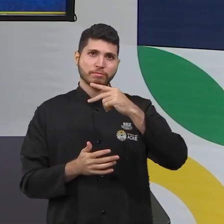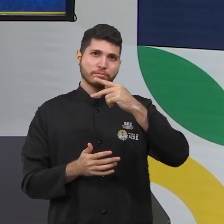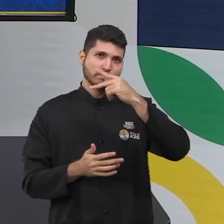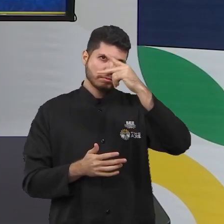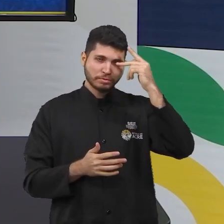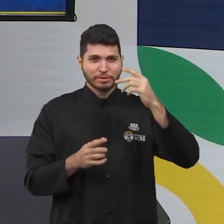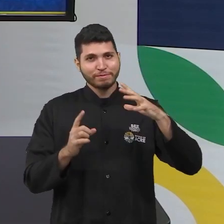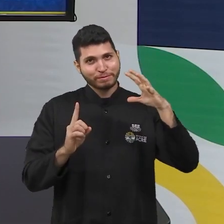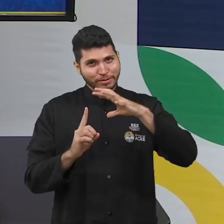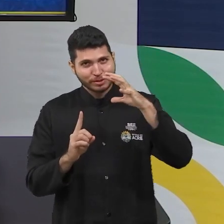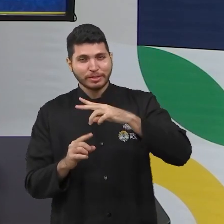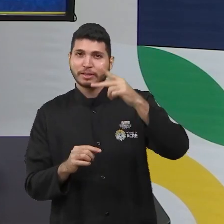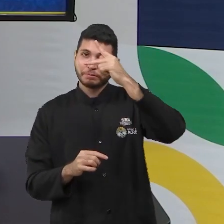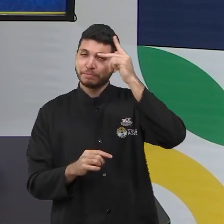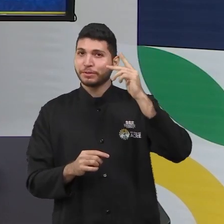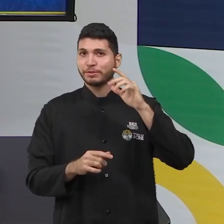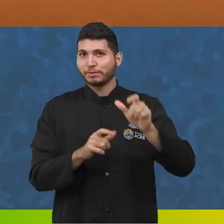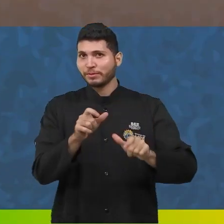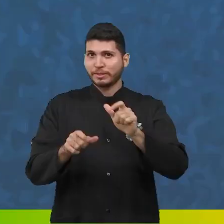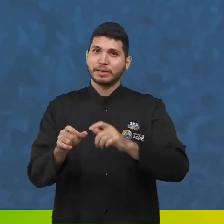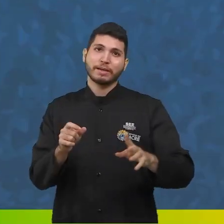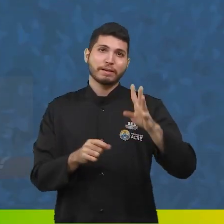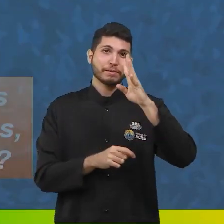da teledramaturgia.